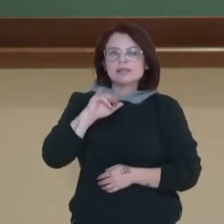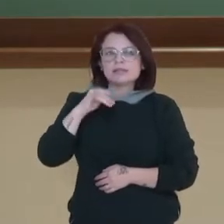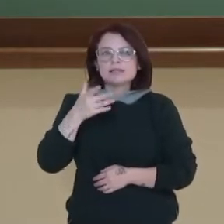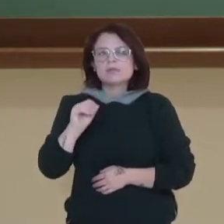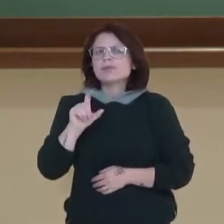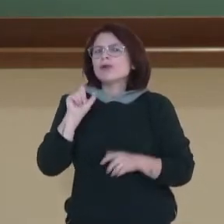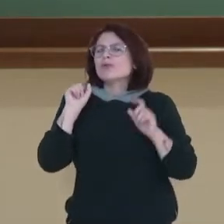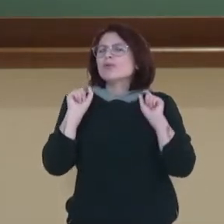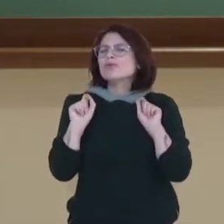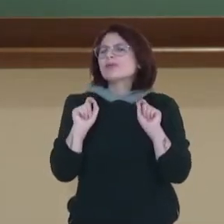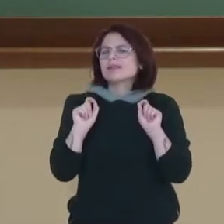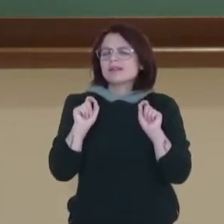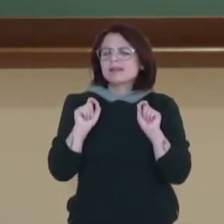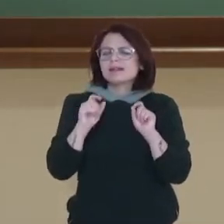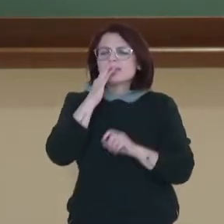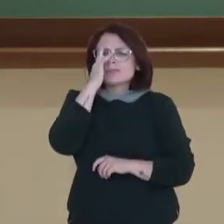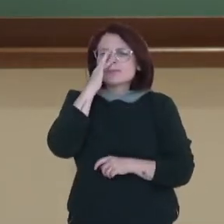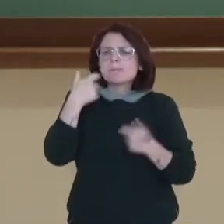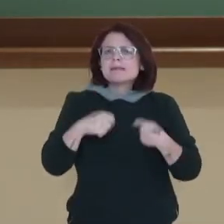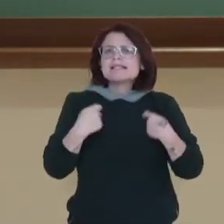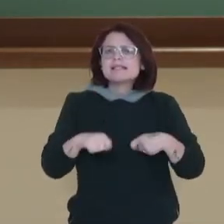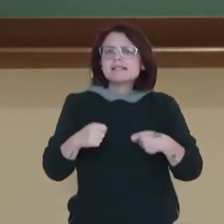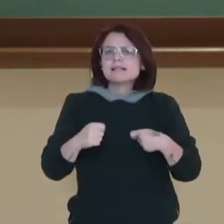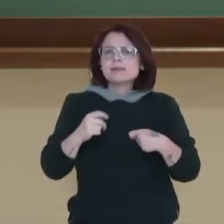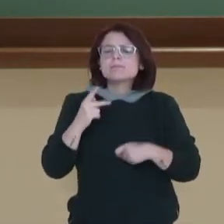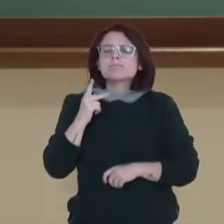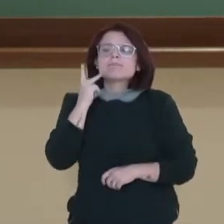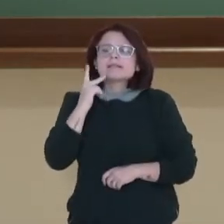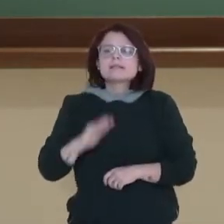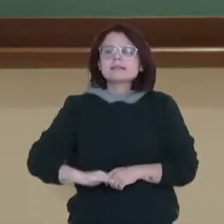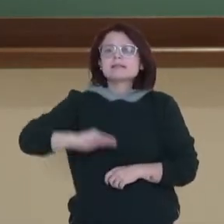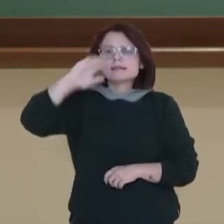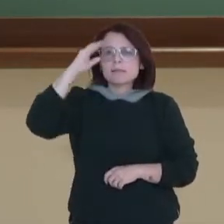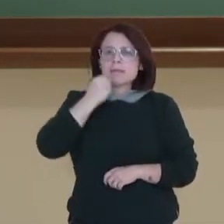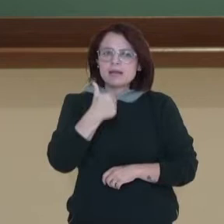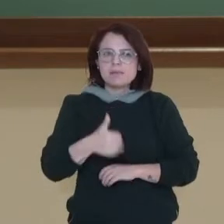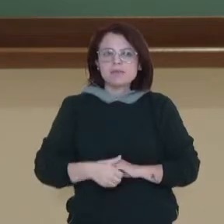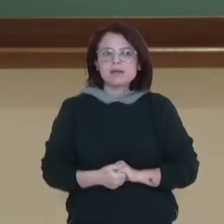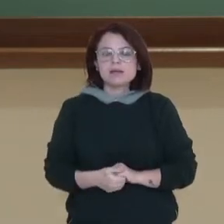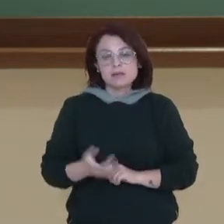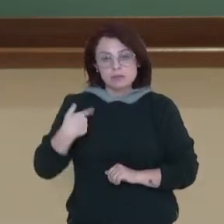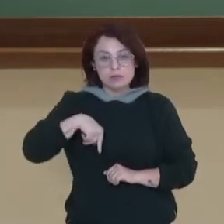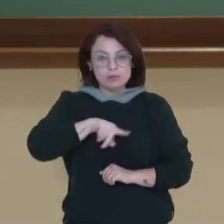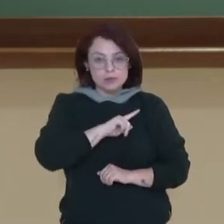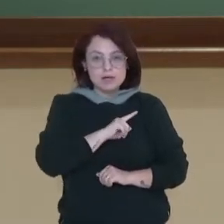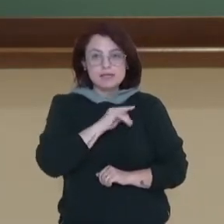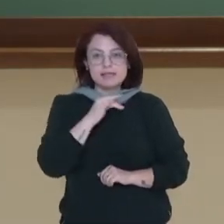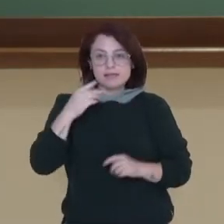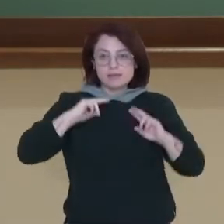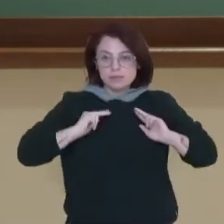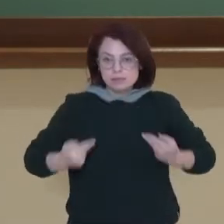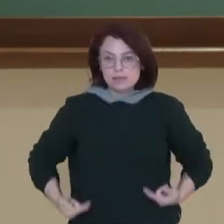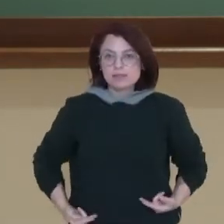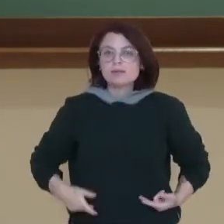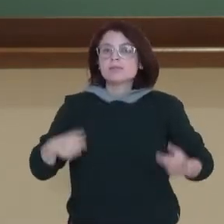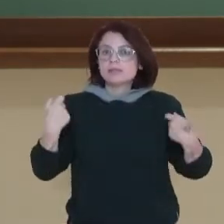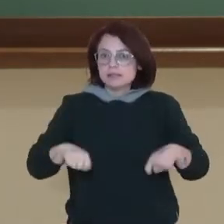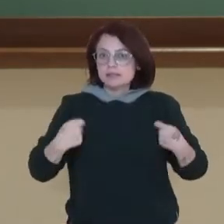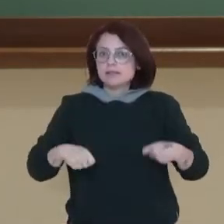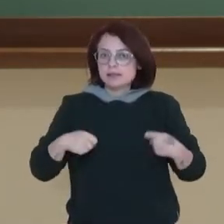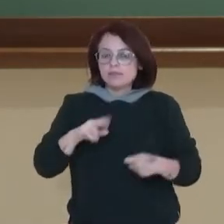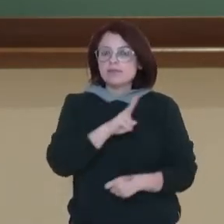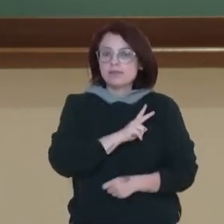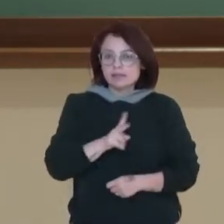plantas precisam para crescer bem? Então, por exemplo, nós seres humanos precisamos de vários nutrientes variados, é por